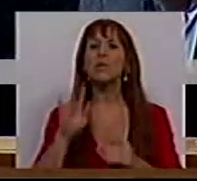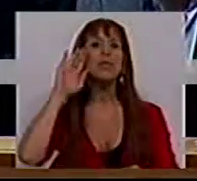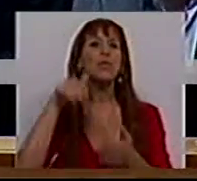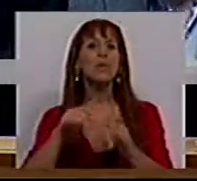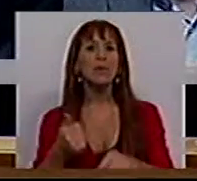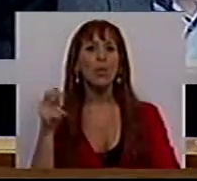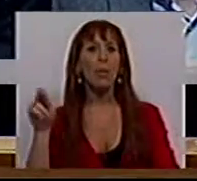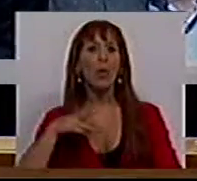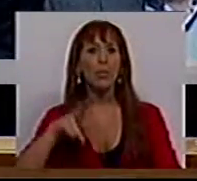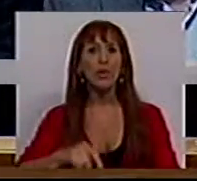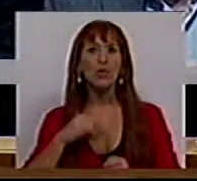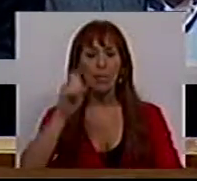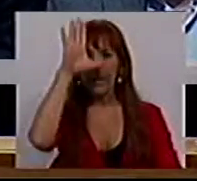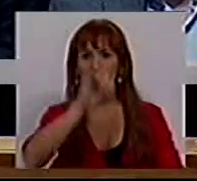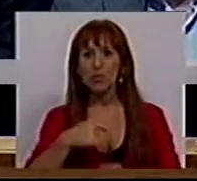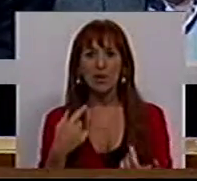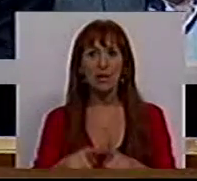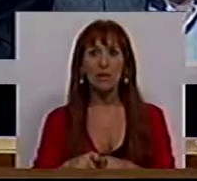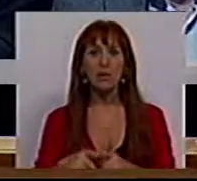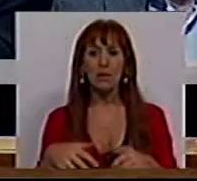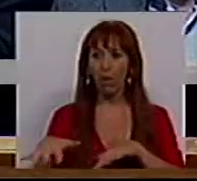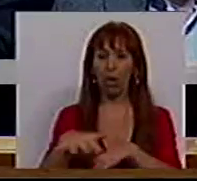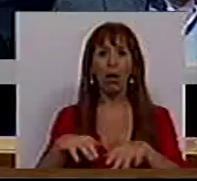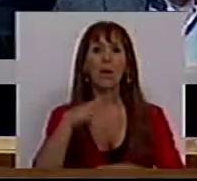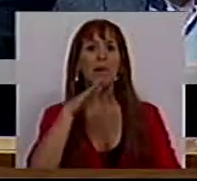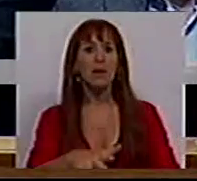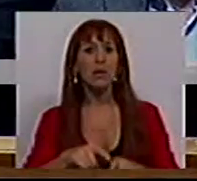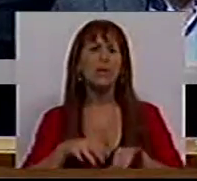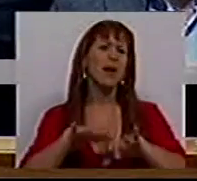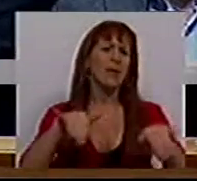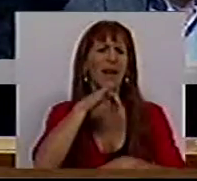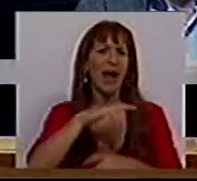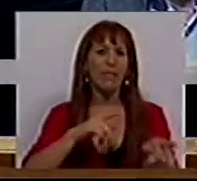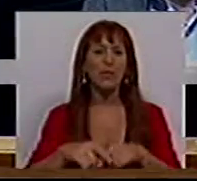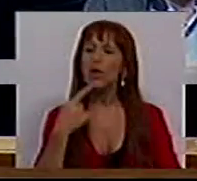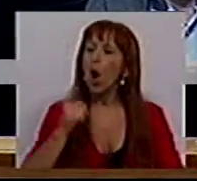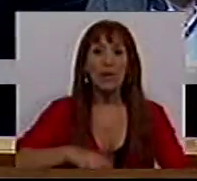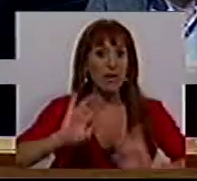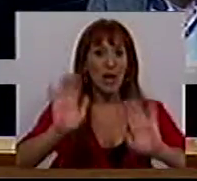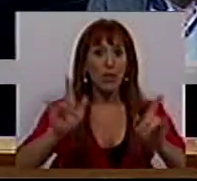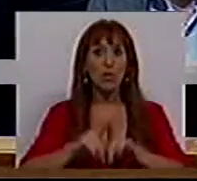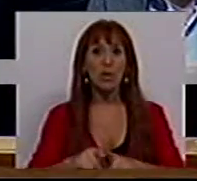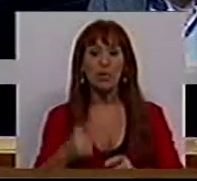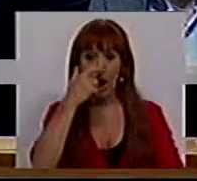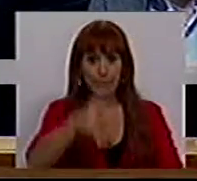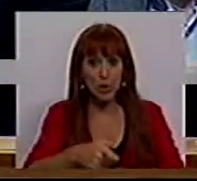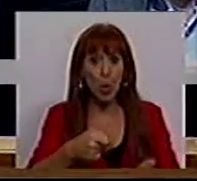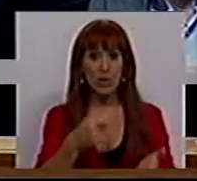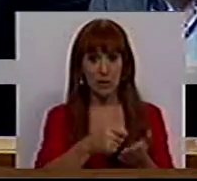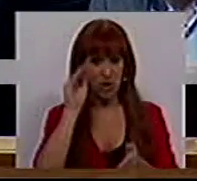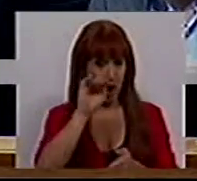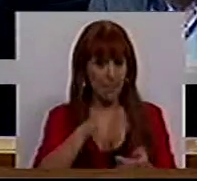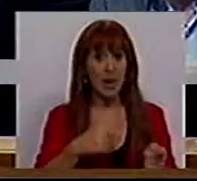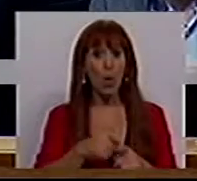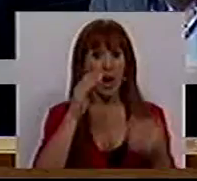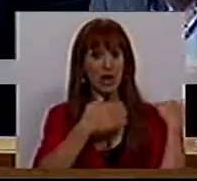solução pelo Banco de Portugal, o Primeiro-Ministro, ainda há banhos na manta rota, dizia: não vai voltar a repetir-se serem os contribuintes a serem